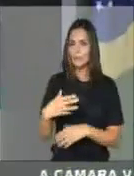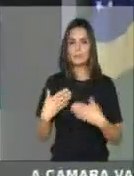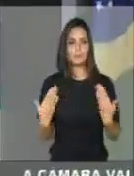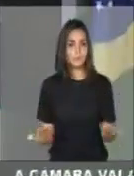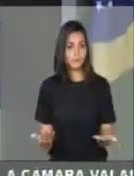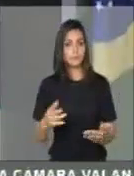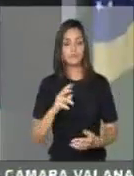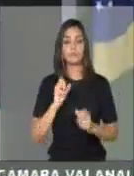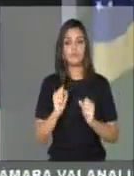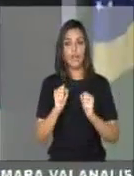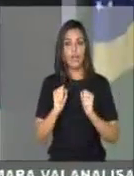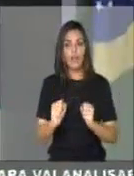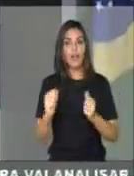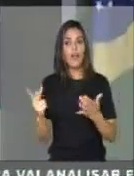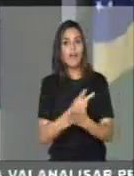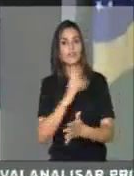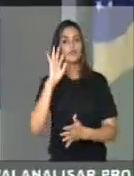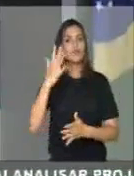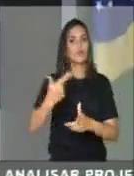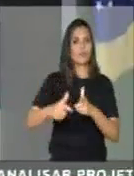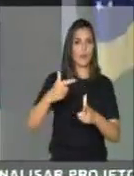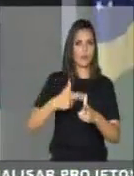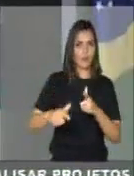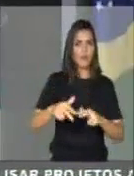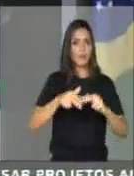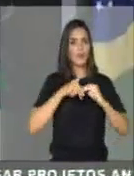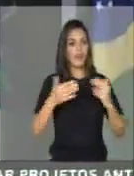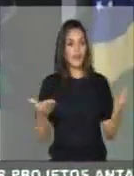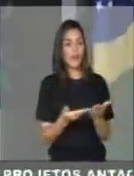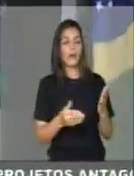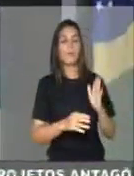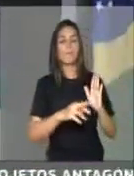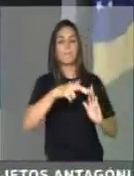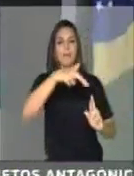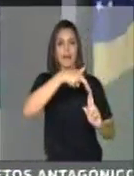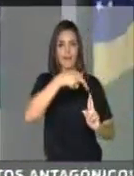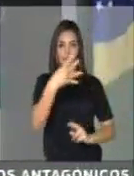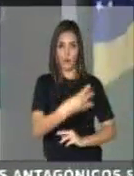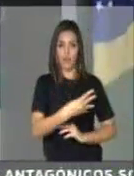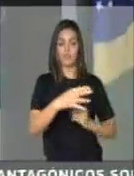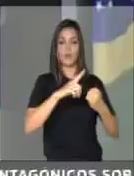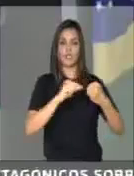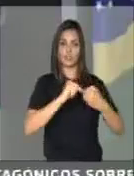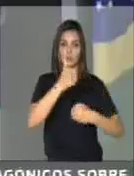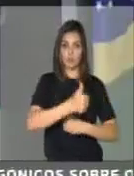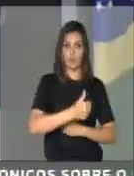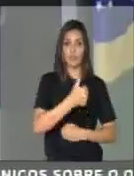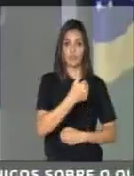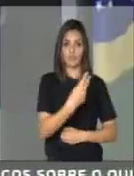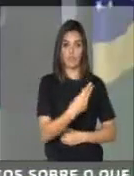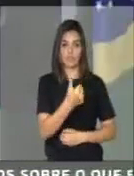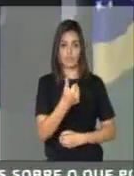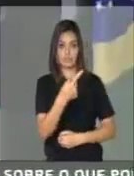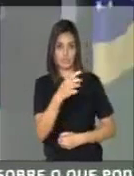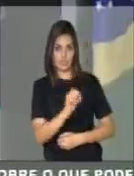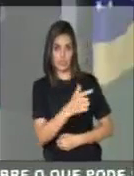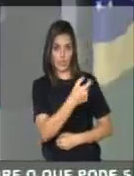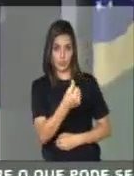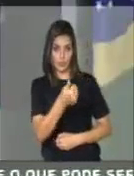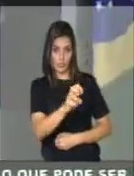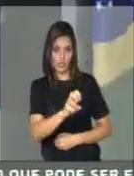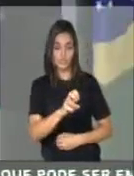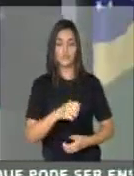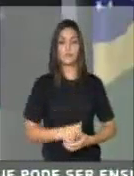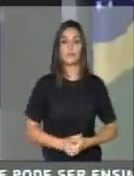por resultado de pontual e remissiva disposição que hoje consta sobre o assunto no parágrafo 4º do artigo 1º da Lei